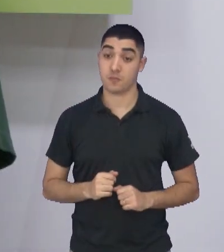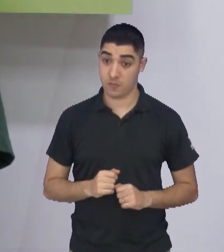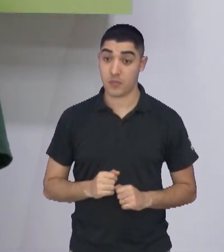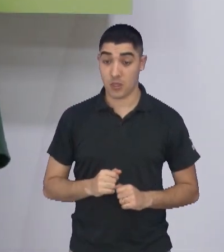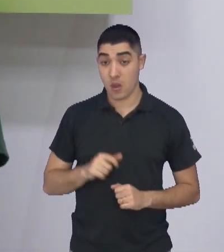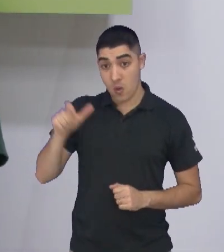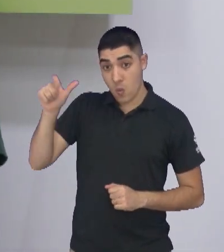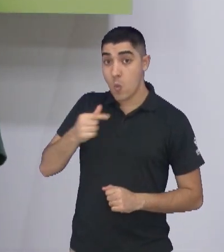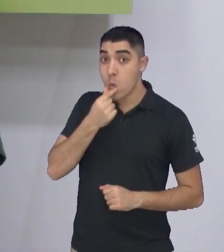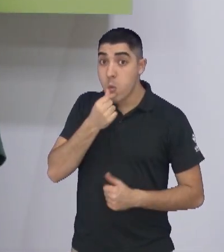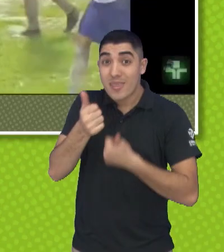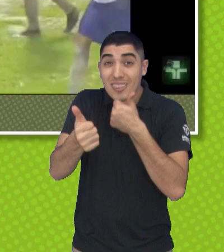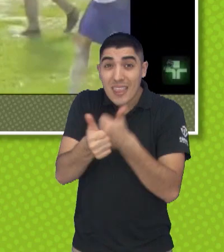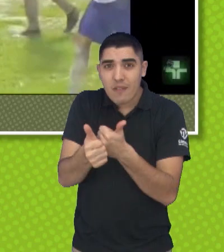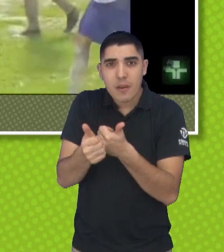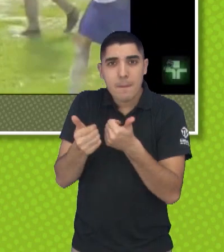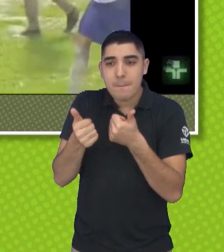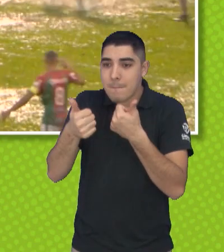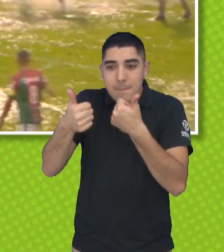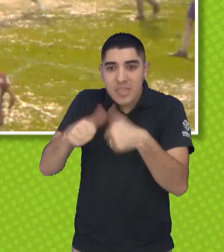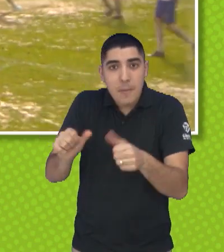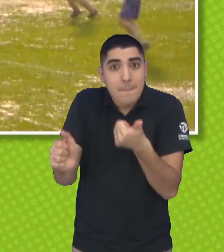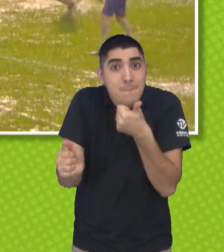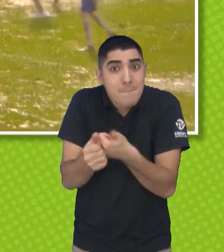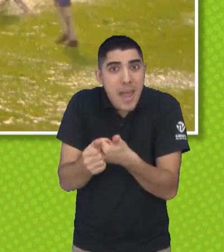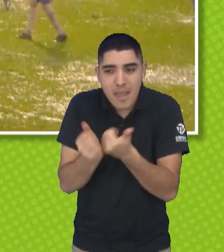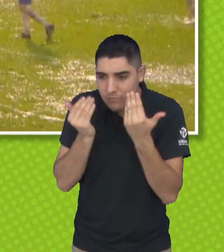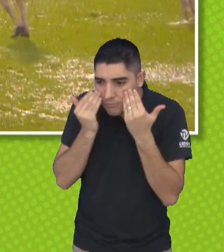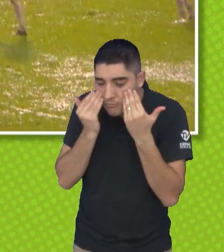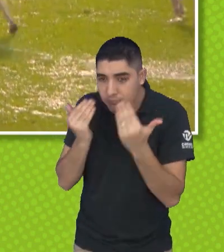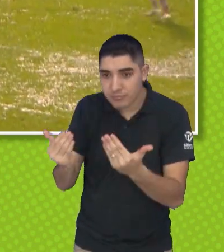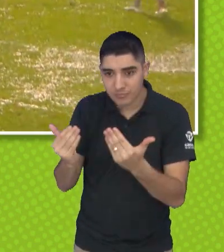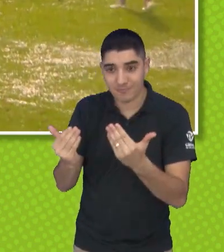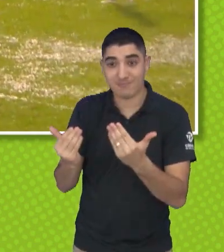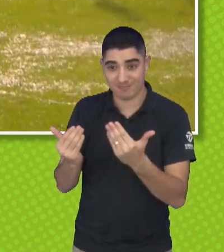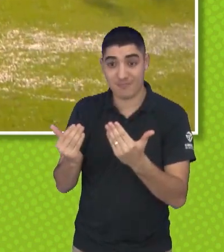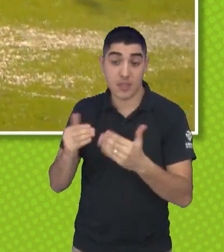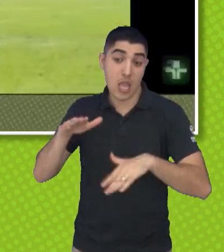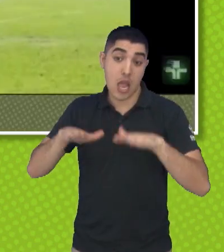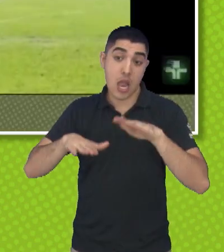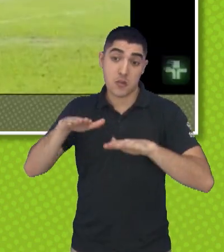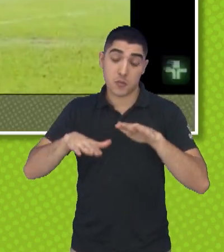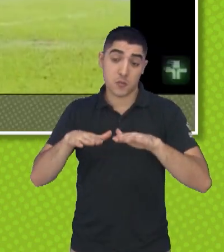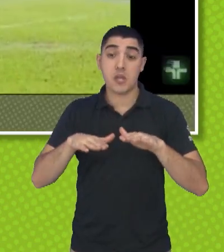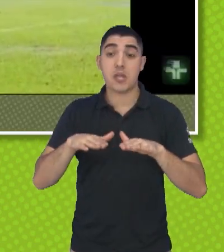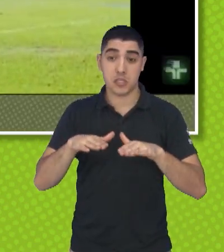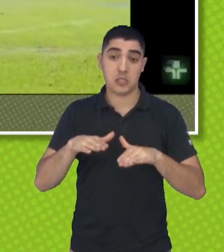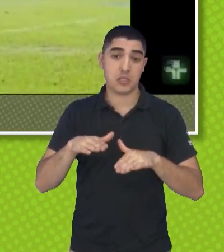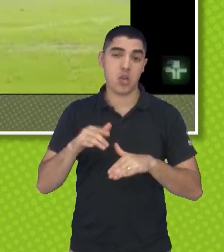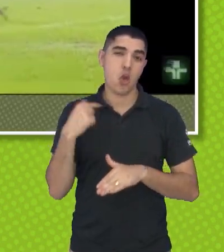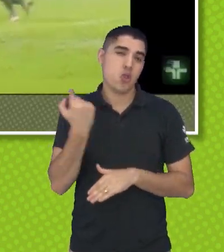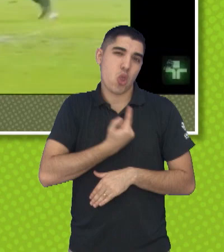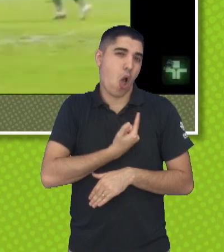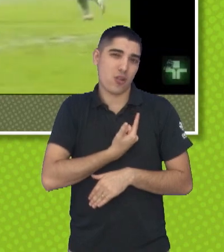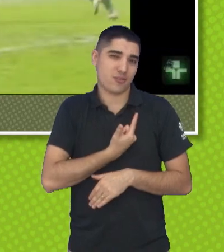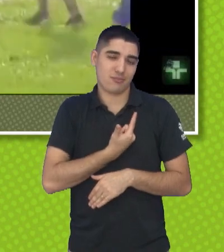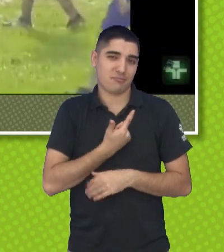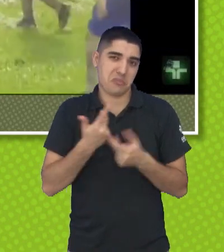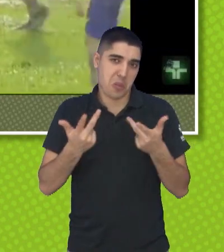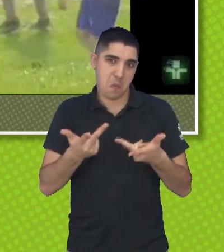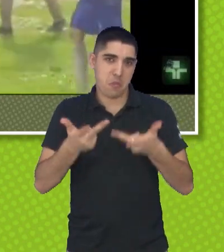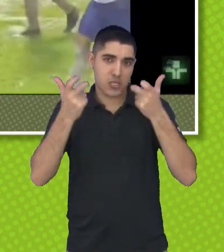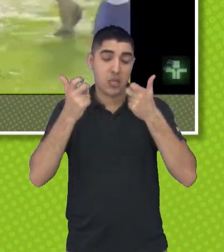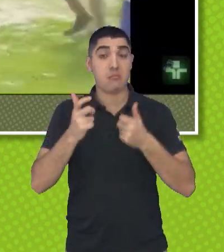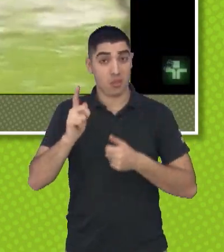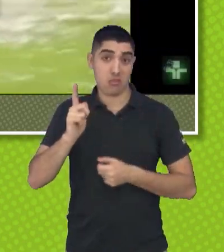bem de frente, né? Então, assim, ele tinha às vezes dá para ouvir, né? A gente que está de fora, a gente não ouve o